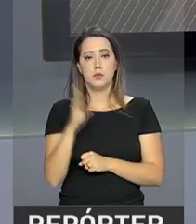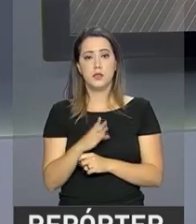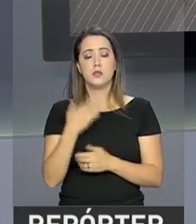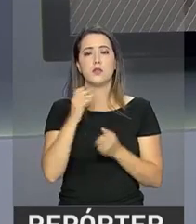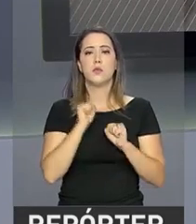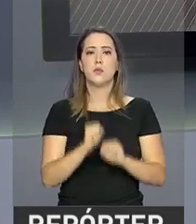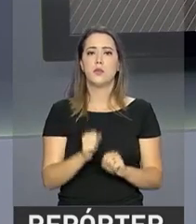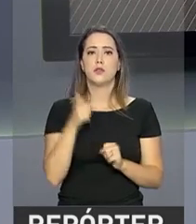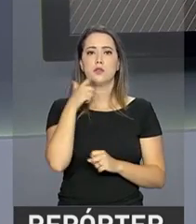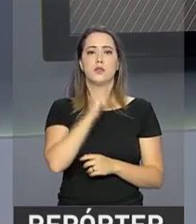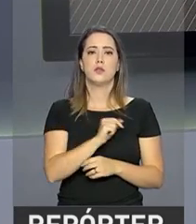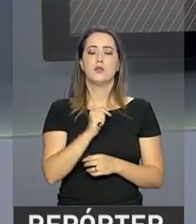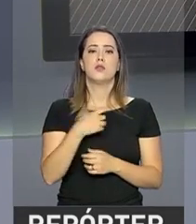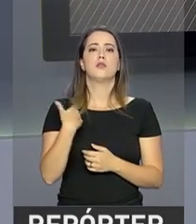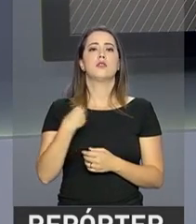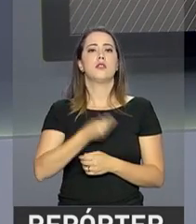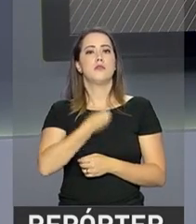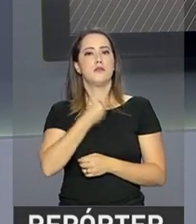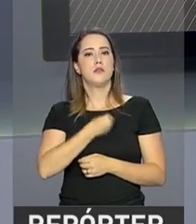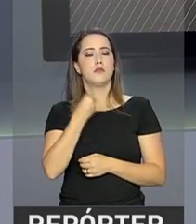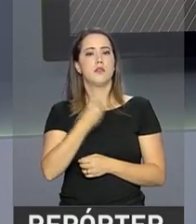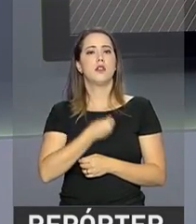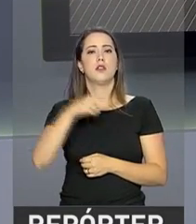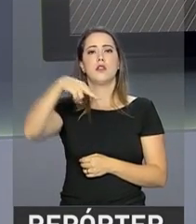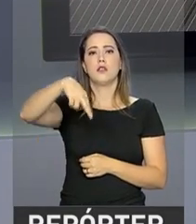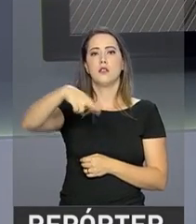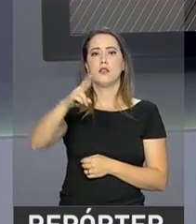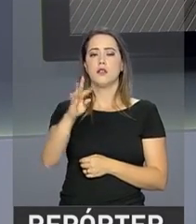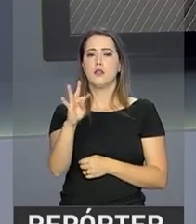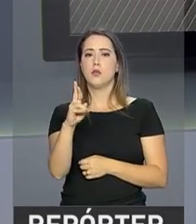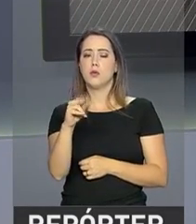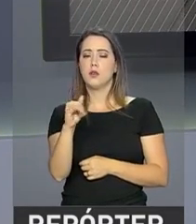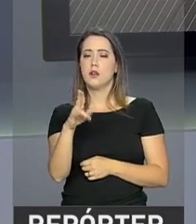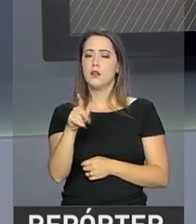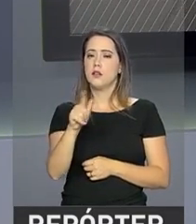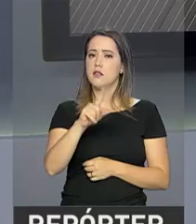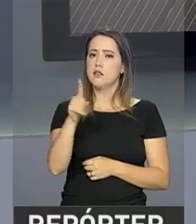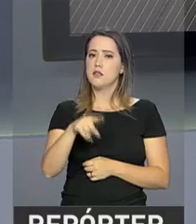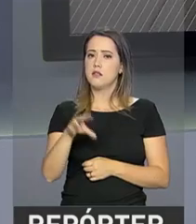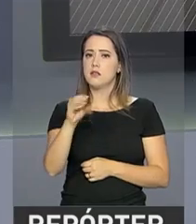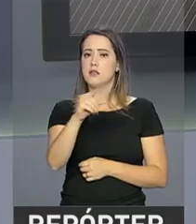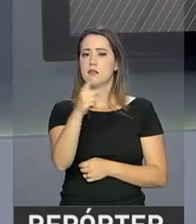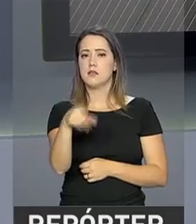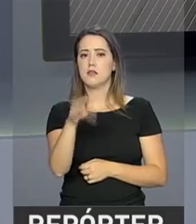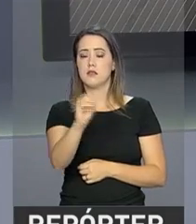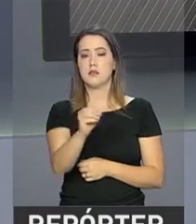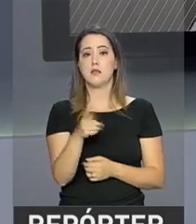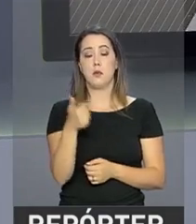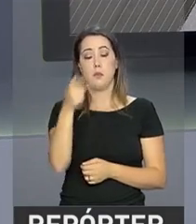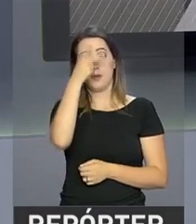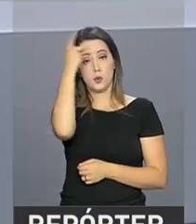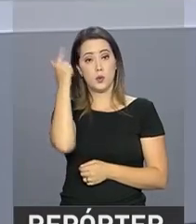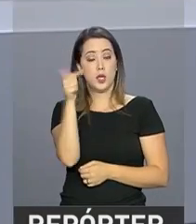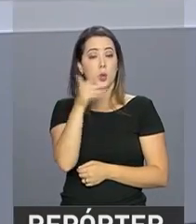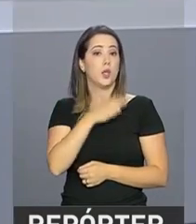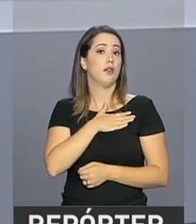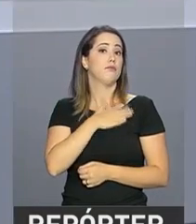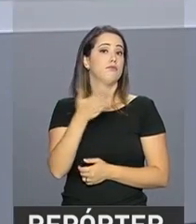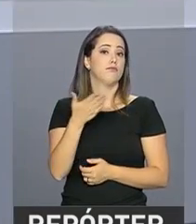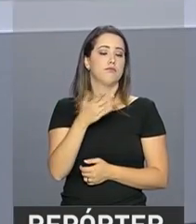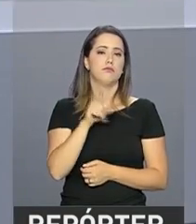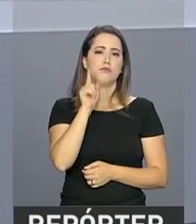possam conseguir a naturalização simplificada um procedimento específico para os apátridas o